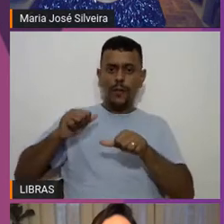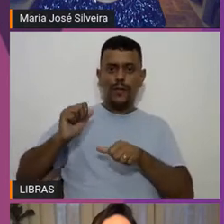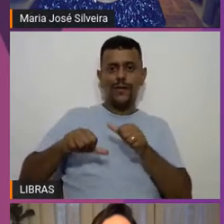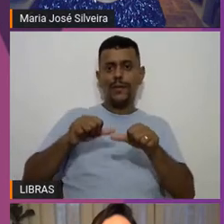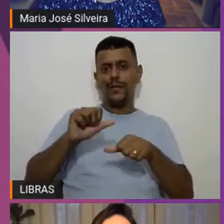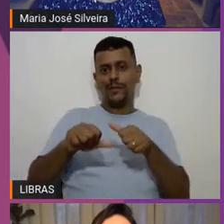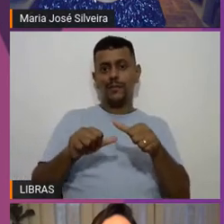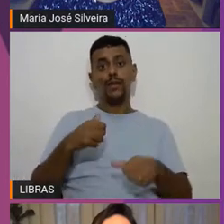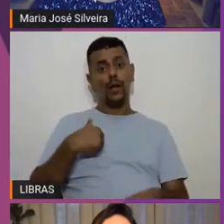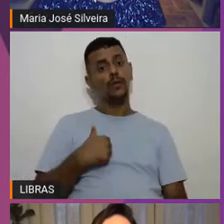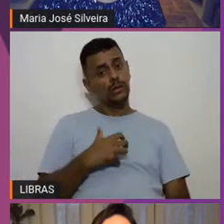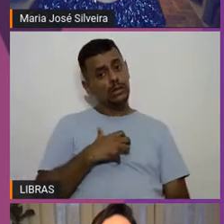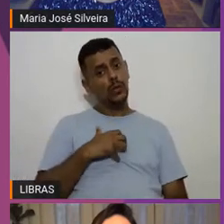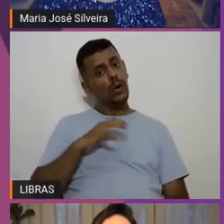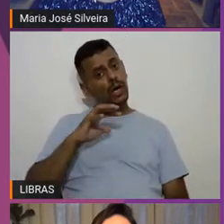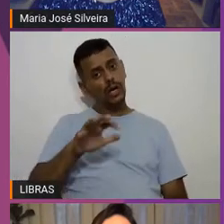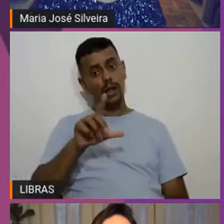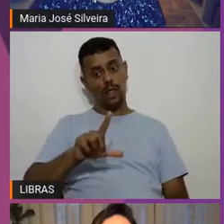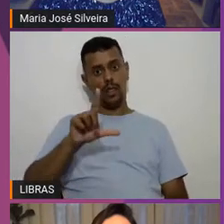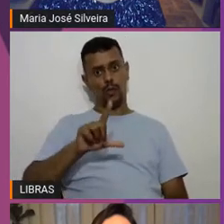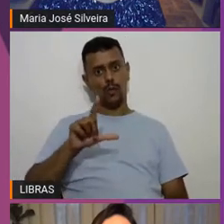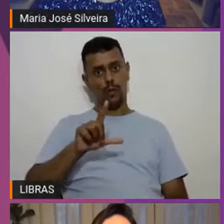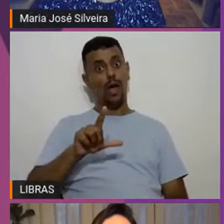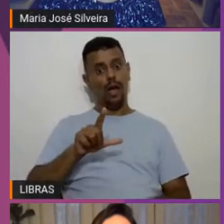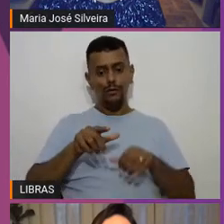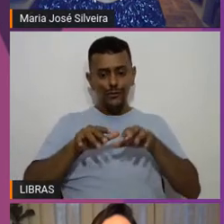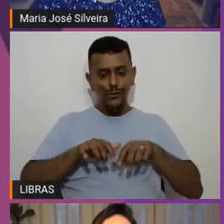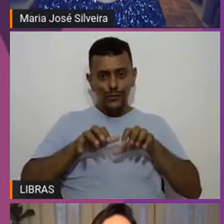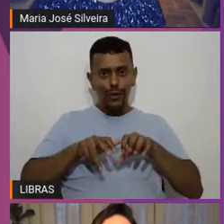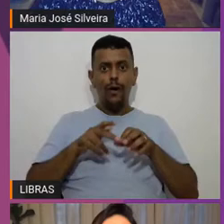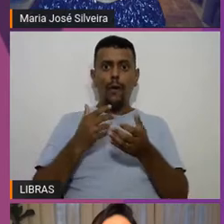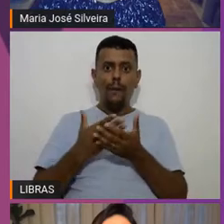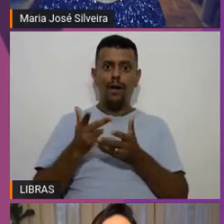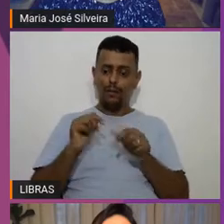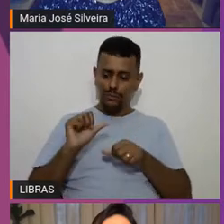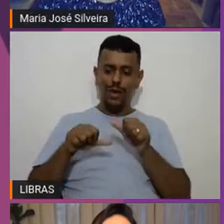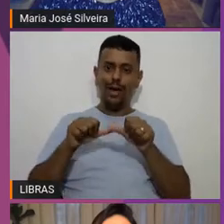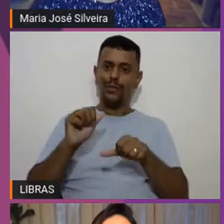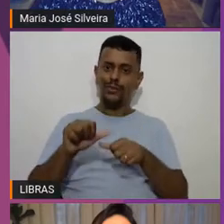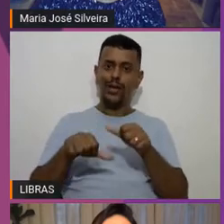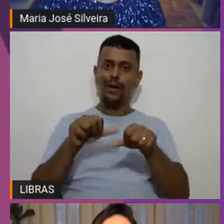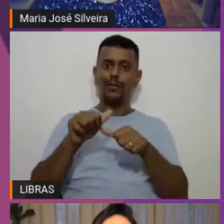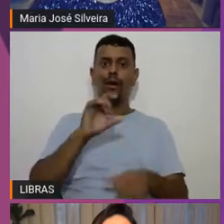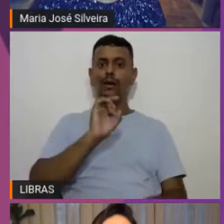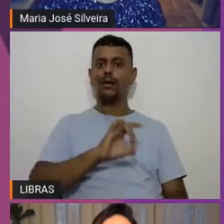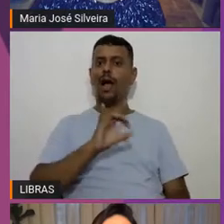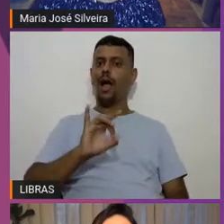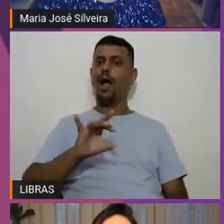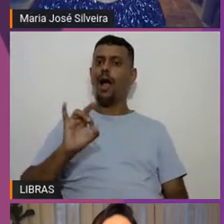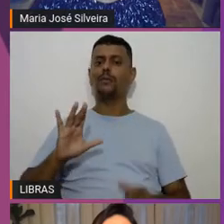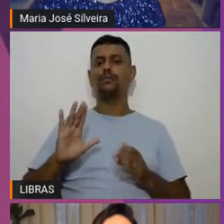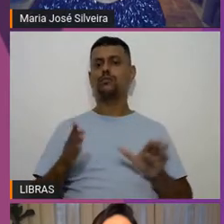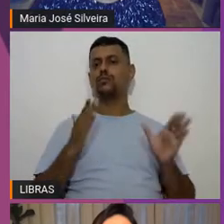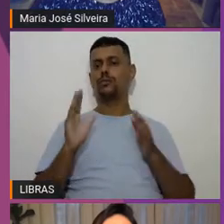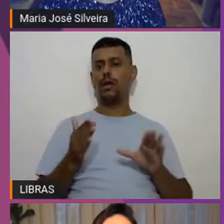assim que eu vou transformando cada processo Porque vou transformar da minha relação com o corpo a minha relação com a inspiração a partir do meu